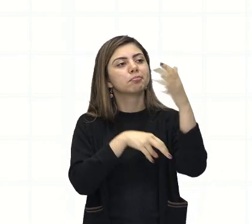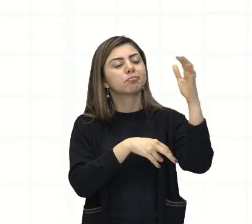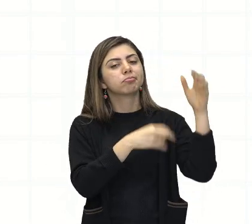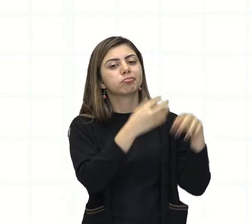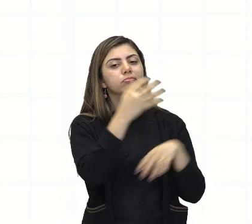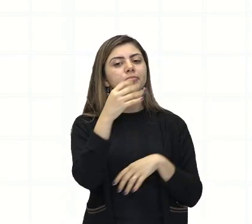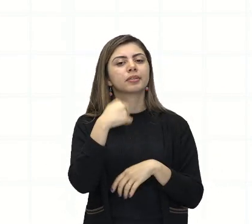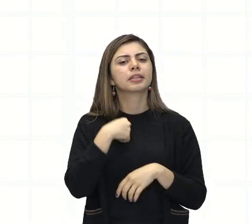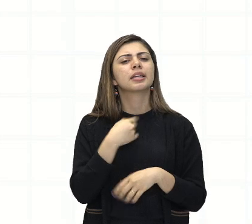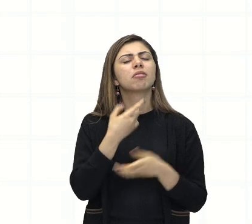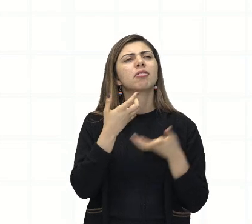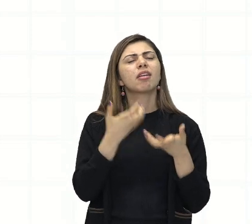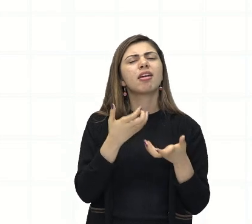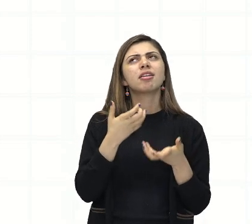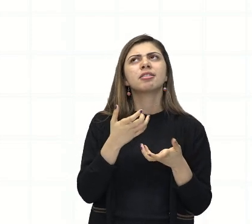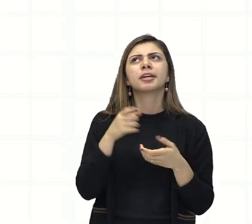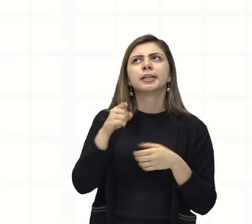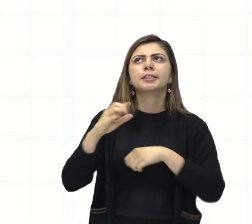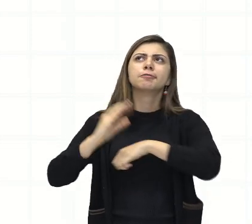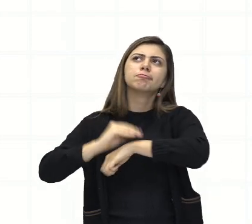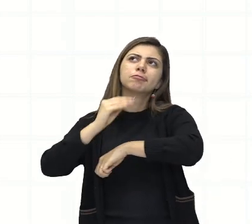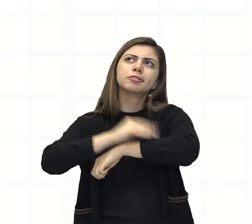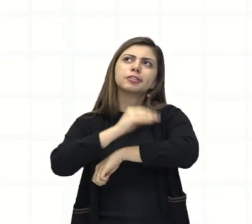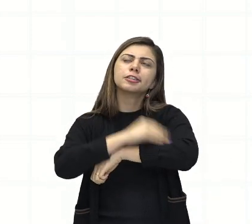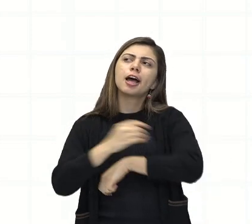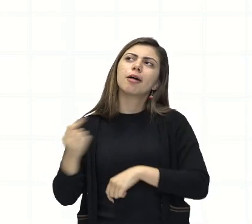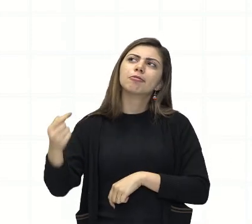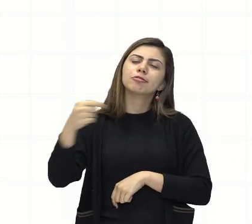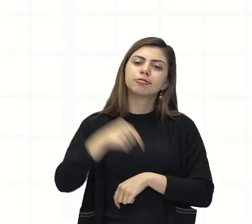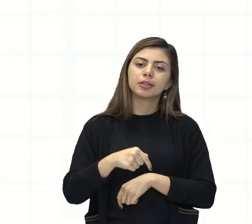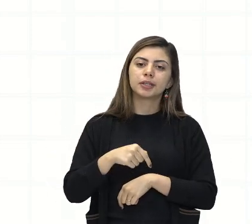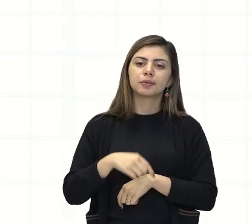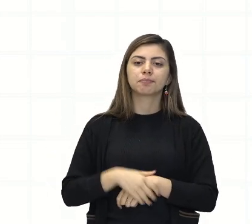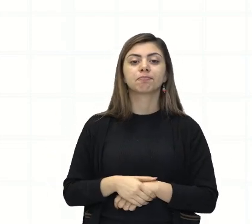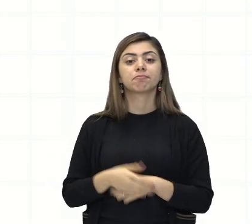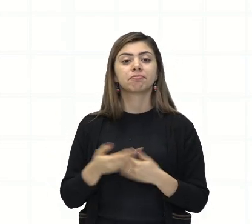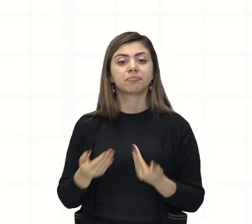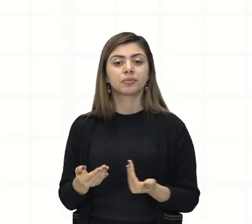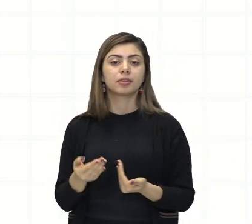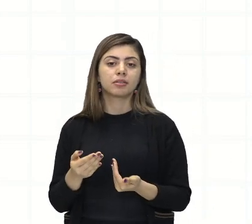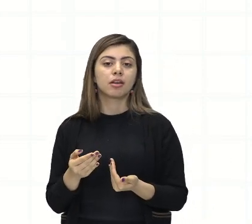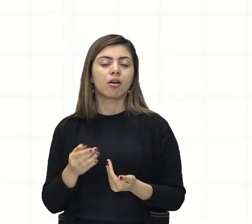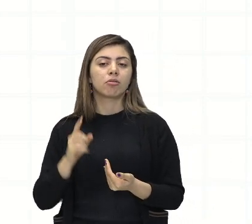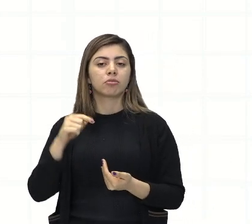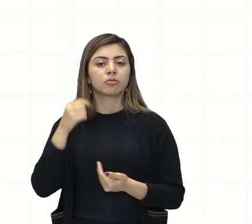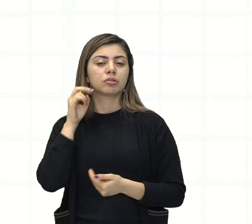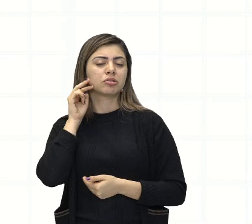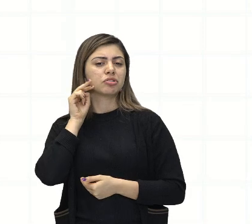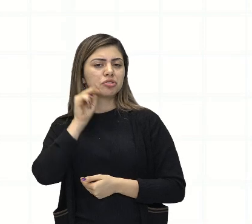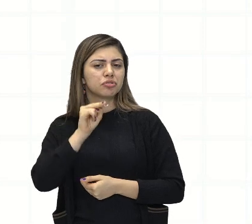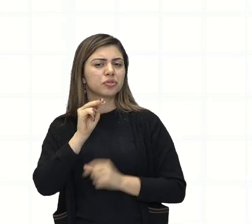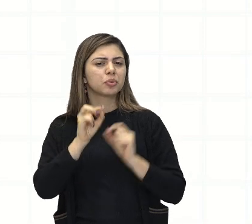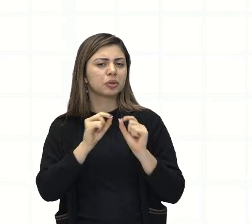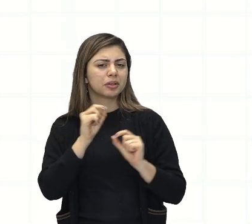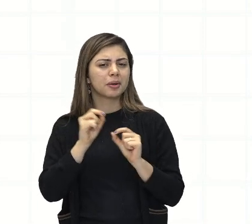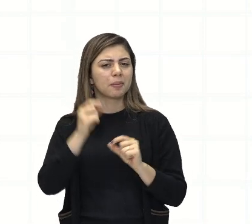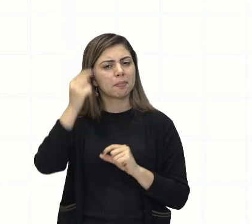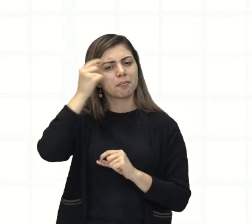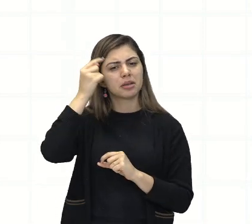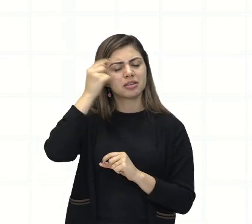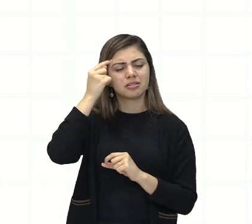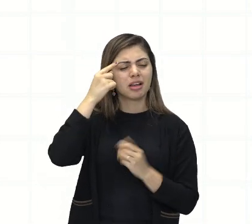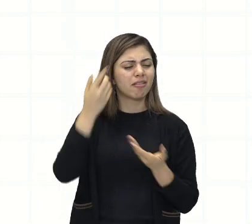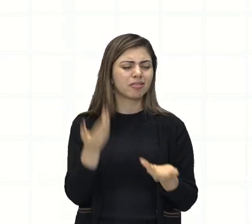Eu queria o sapo vir aqui. Se bem a ouviram, pensaram fosse um patranhar, o de seus disparates de sempre, aquela coisa